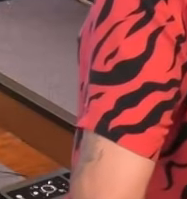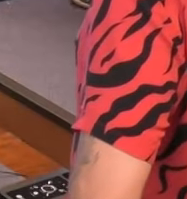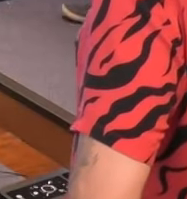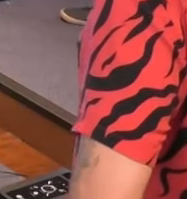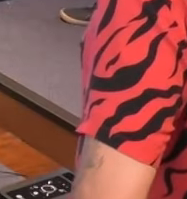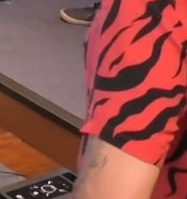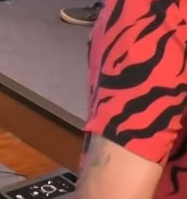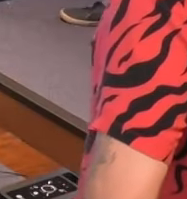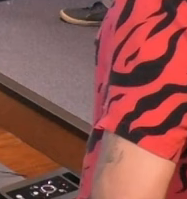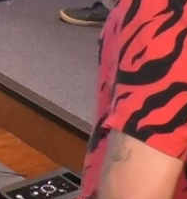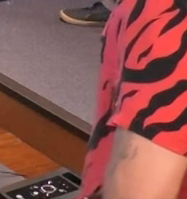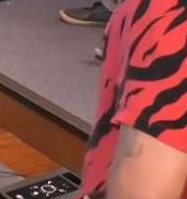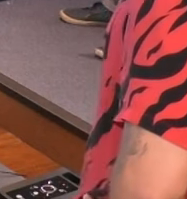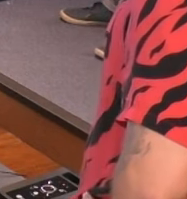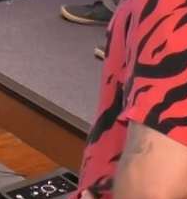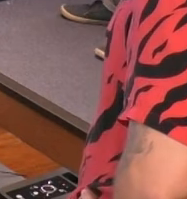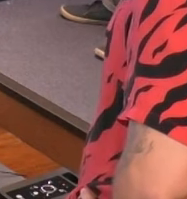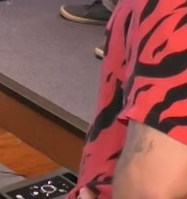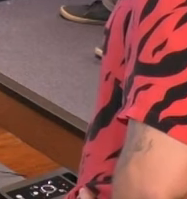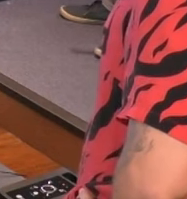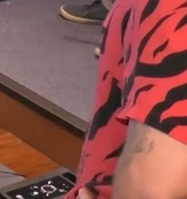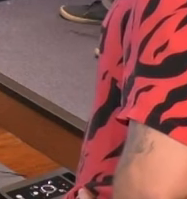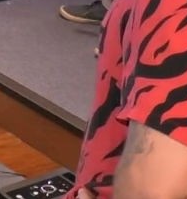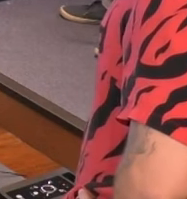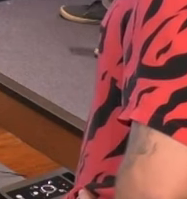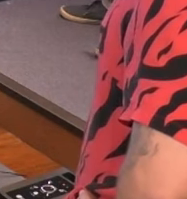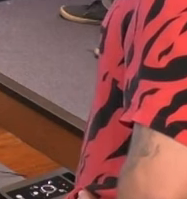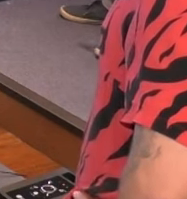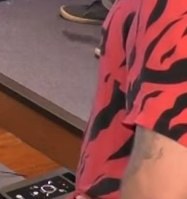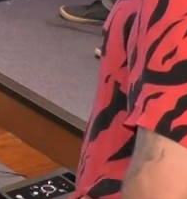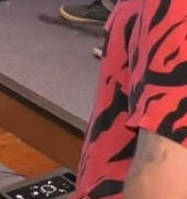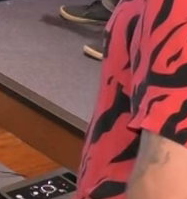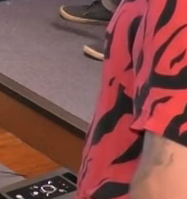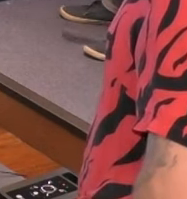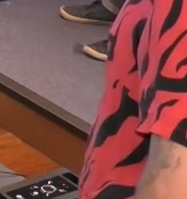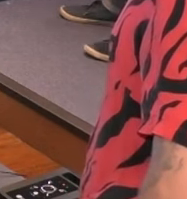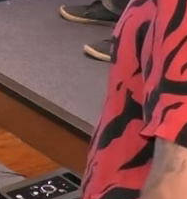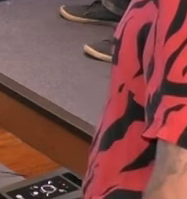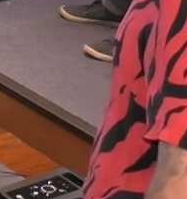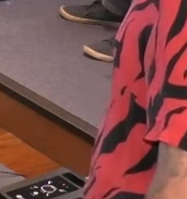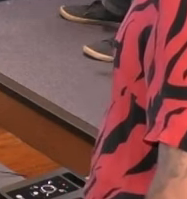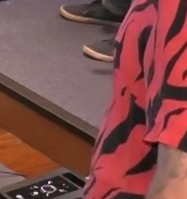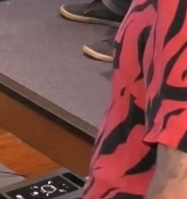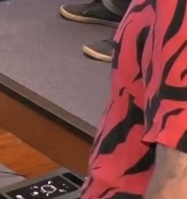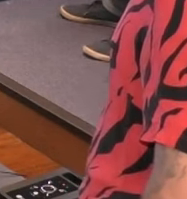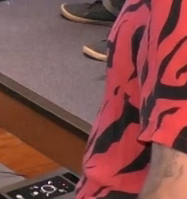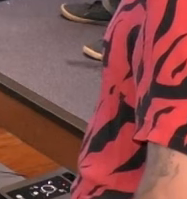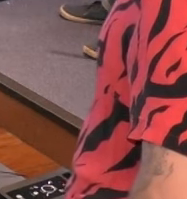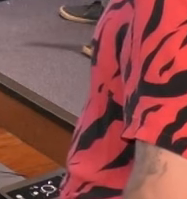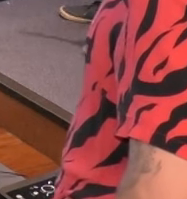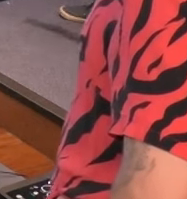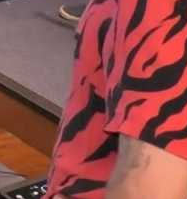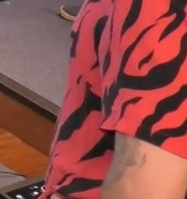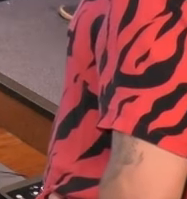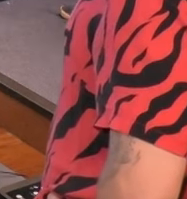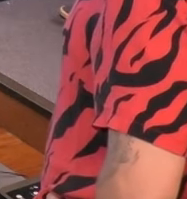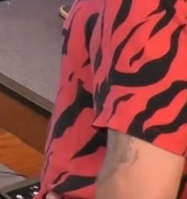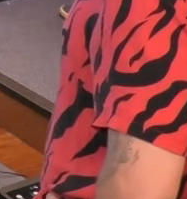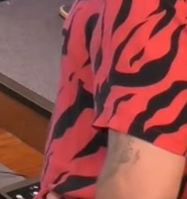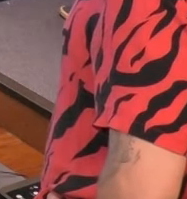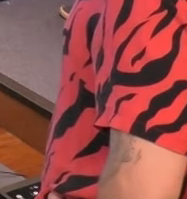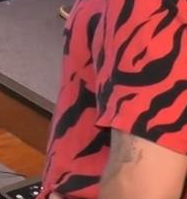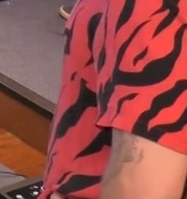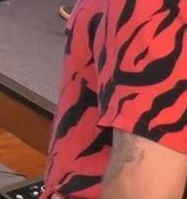Oi, boa tarde a todos e a todas. Boa tarde à mesa. Vou procurar ser bastante breve, né, como já foi dito, o tempo está